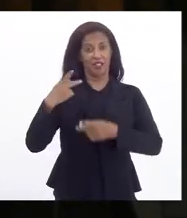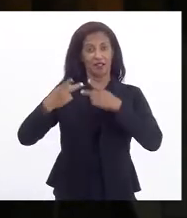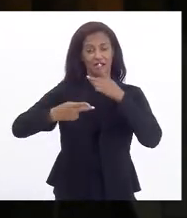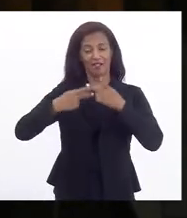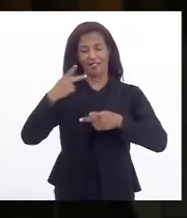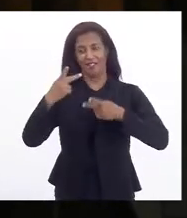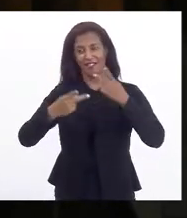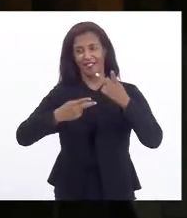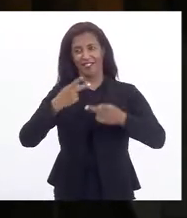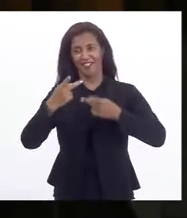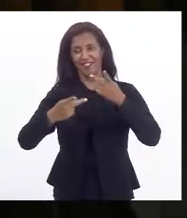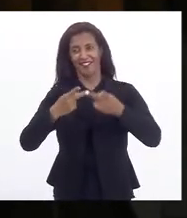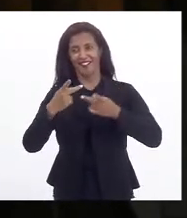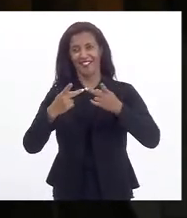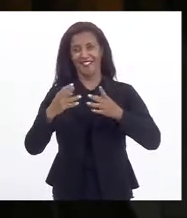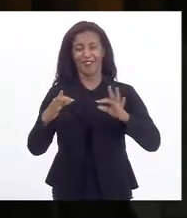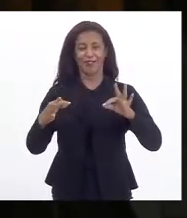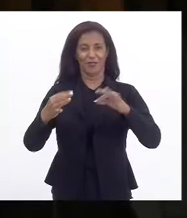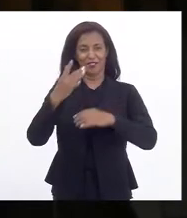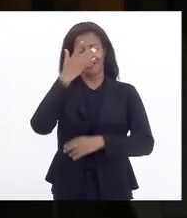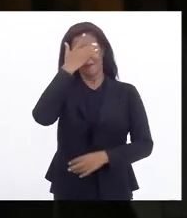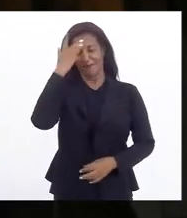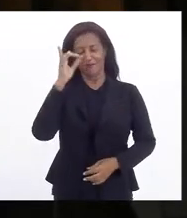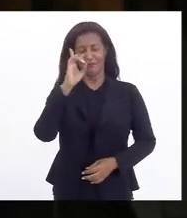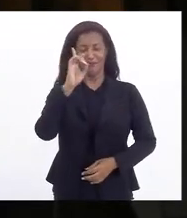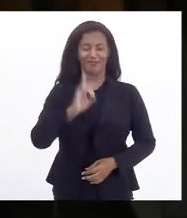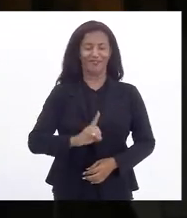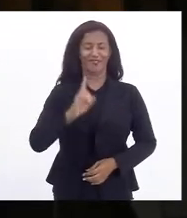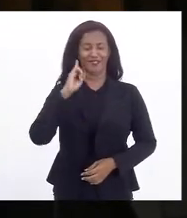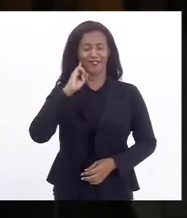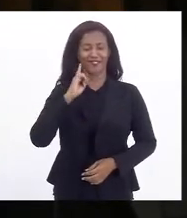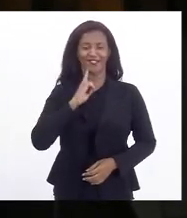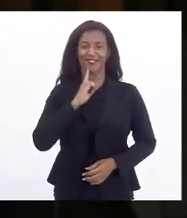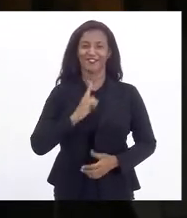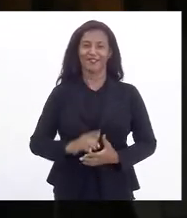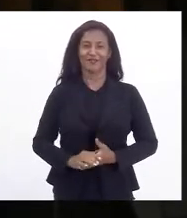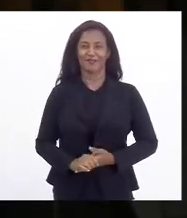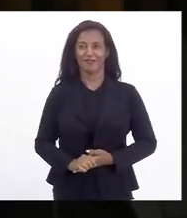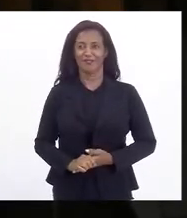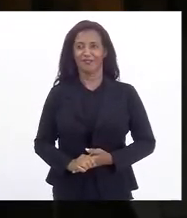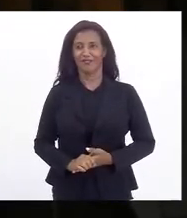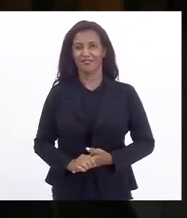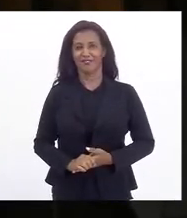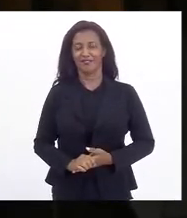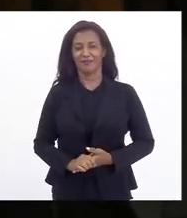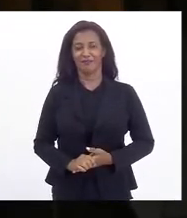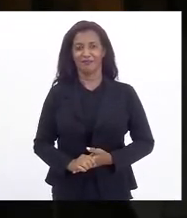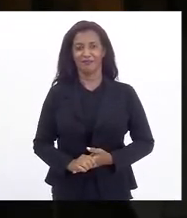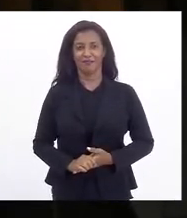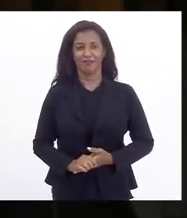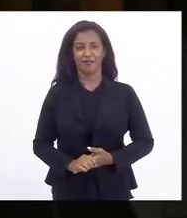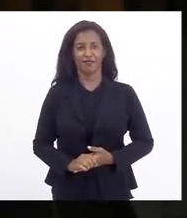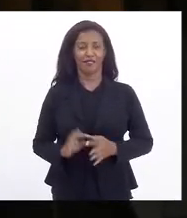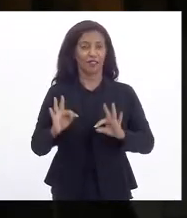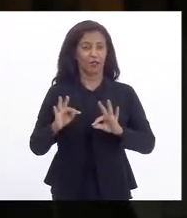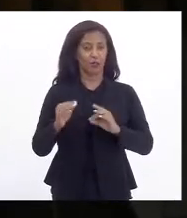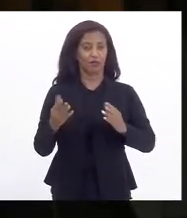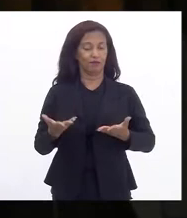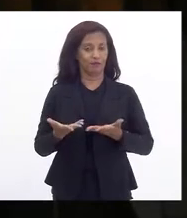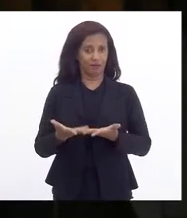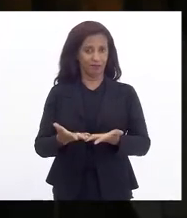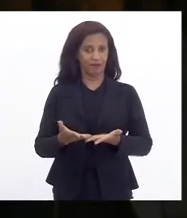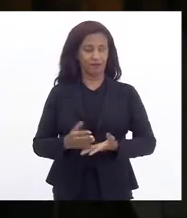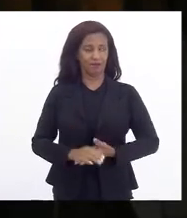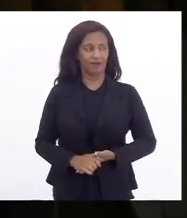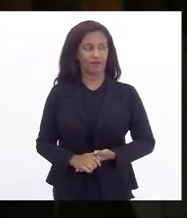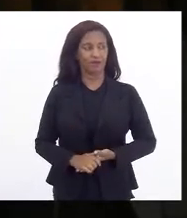nossa voz aos deficientes auditivos senhoras e senhores